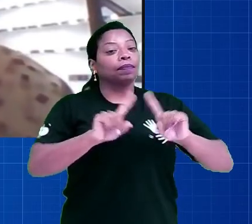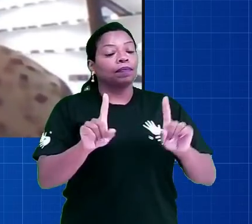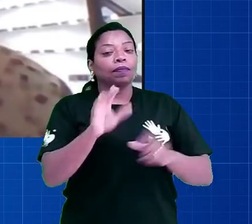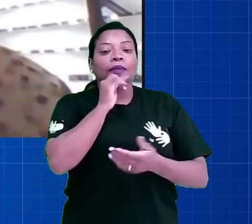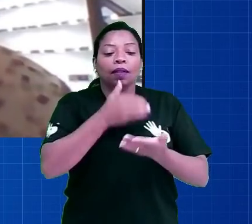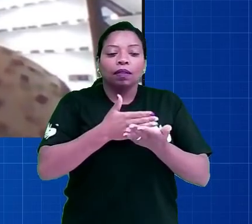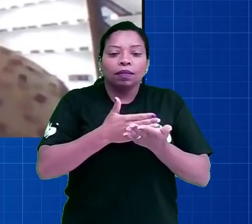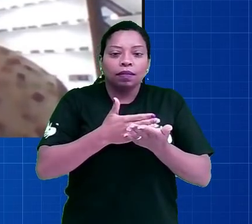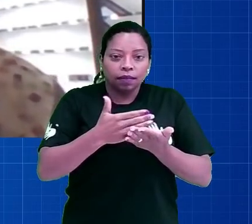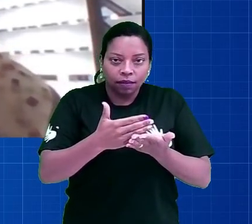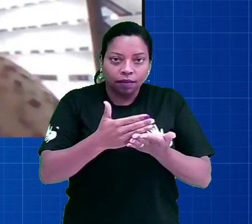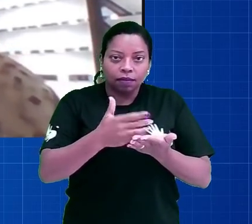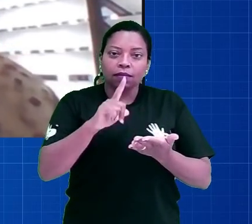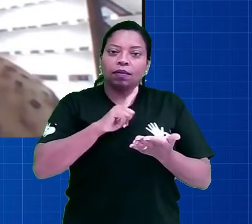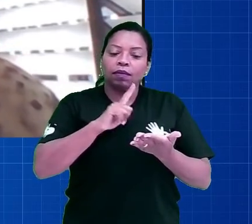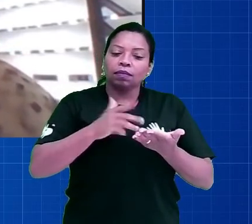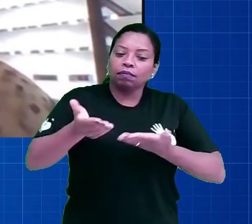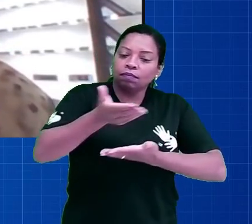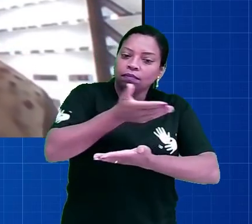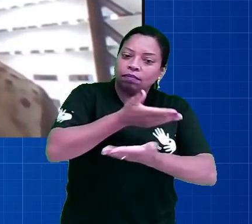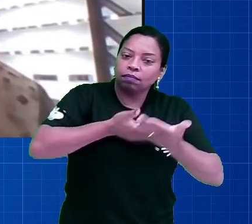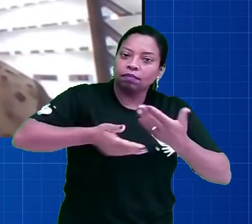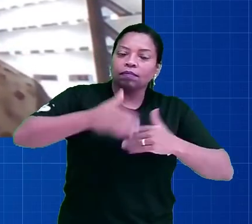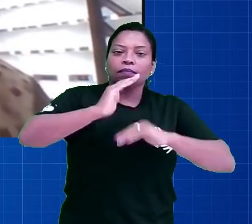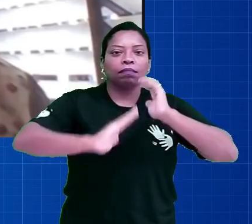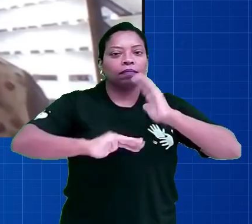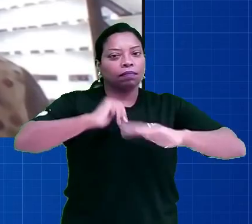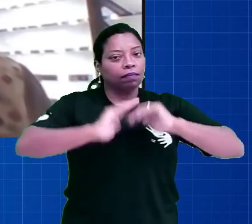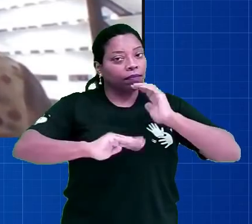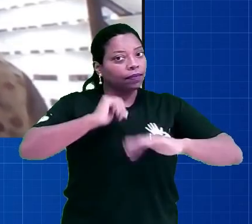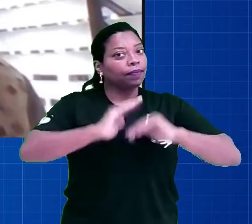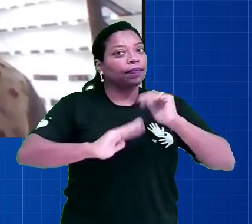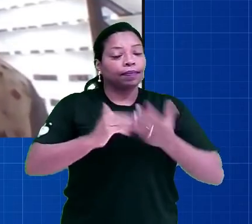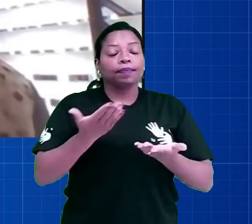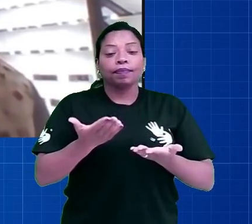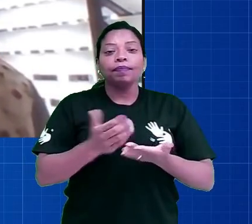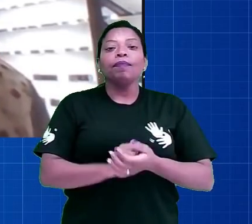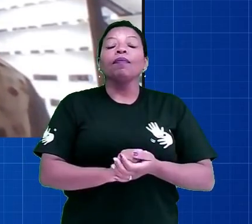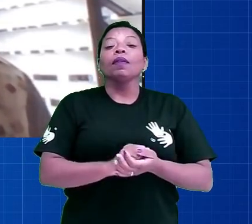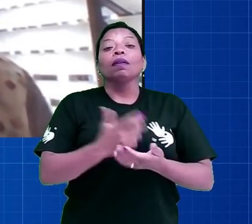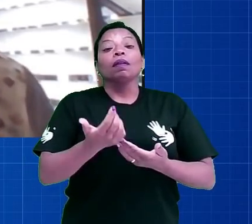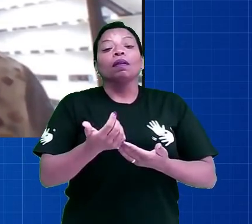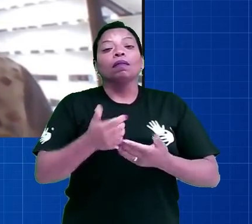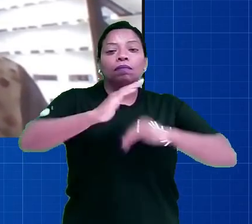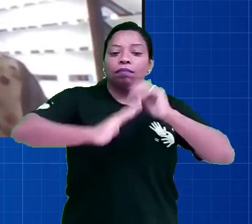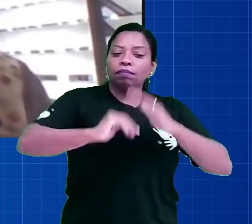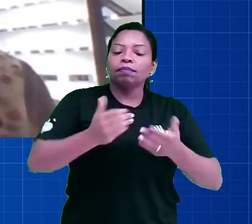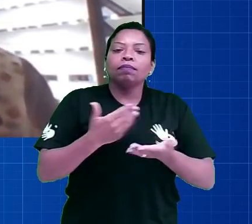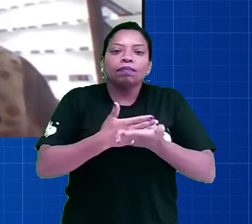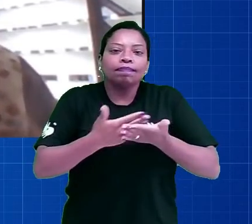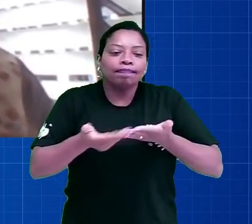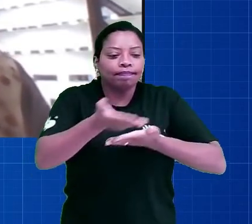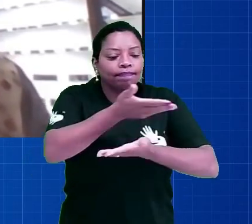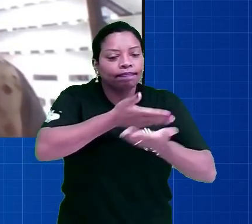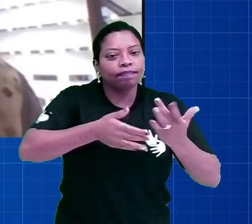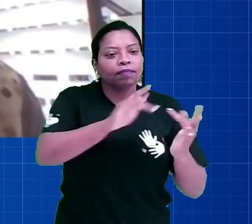que somos encarregados, mas nessa primeira fase, então, se estabelece um relacionamento profissional. E a partir daí, os